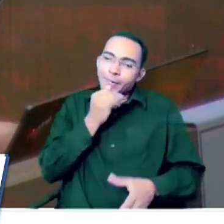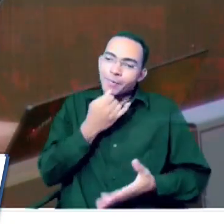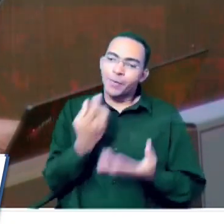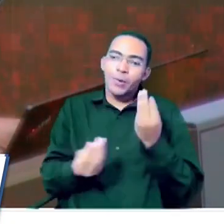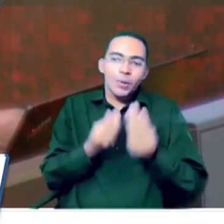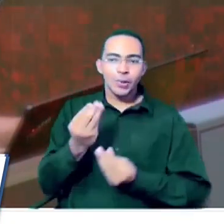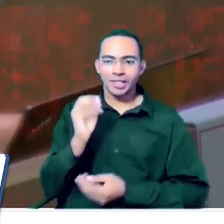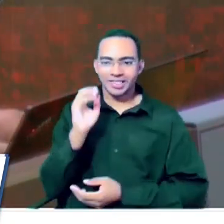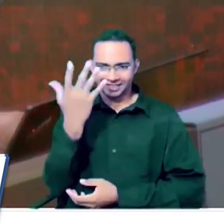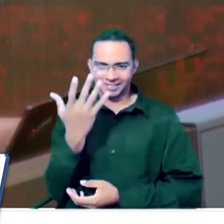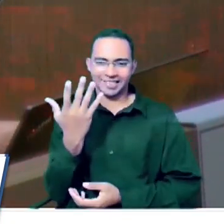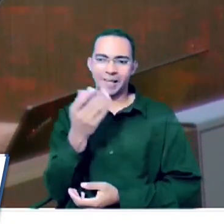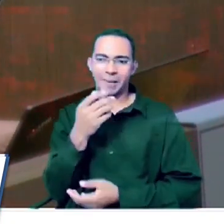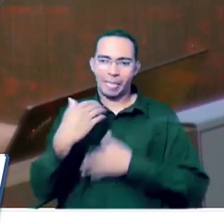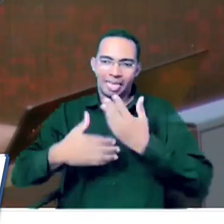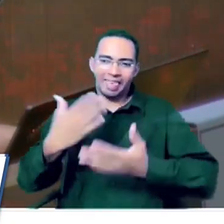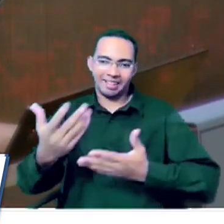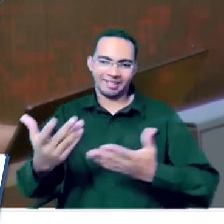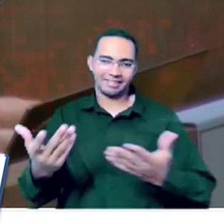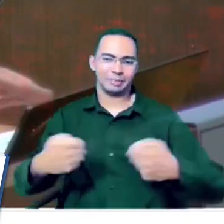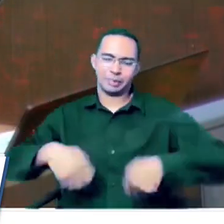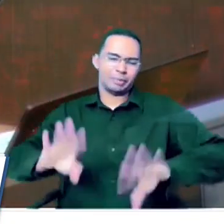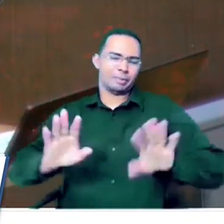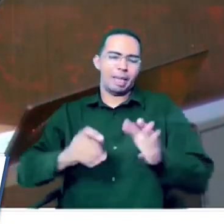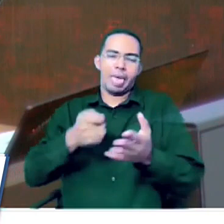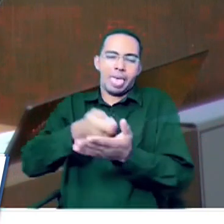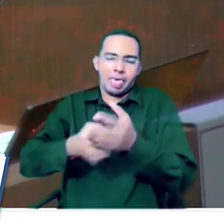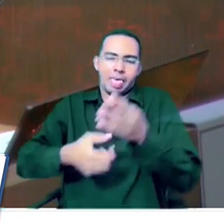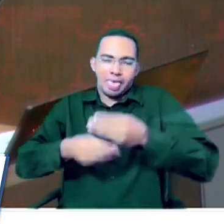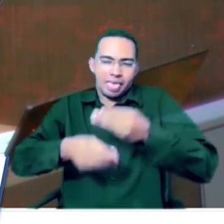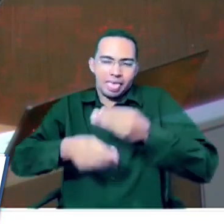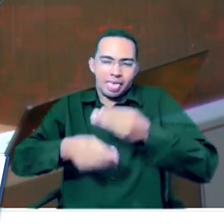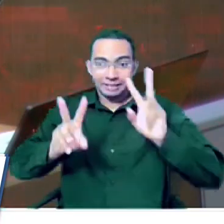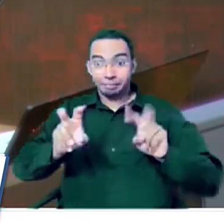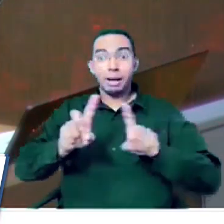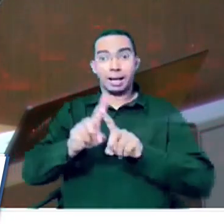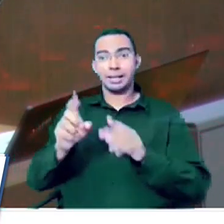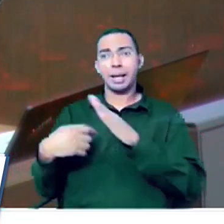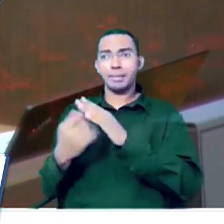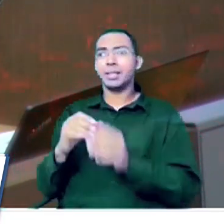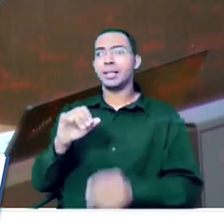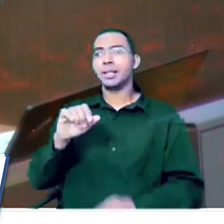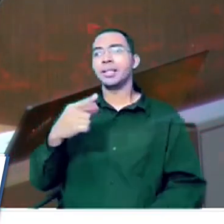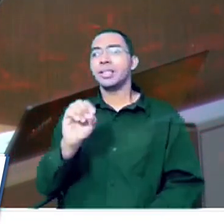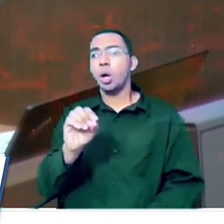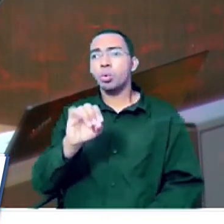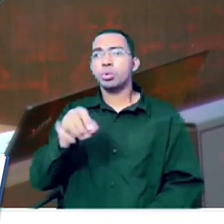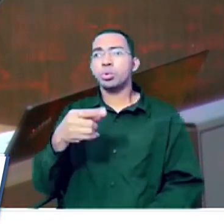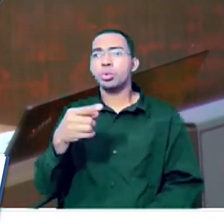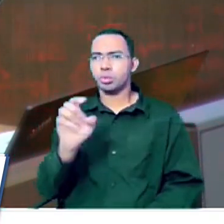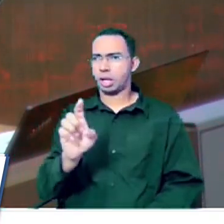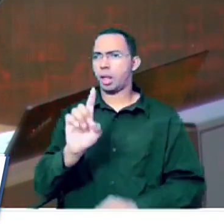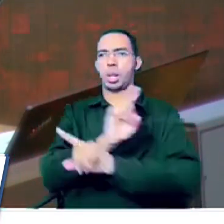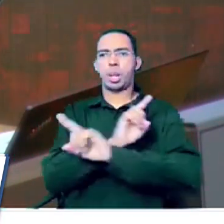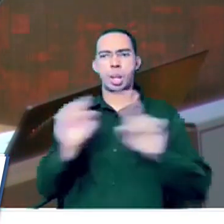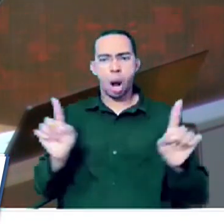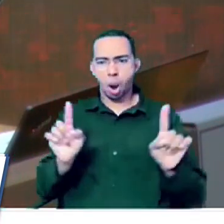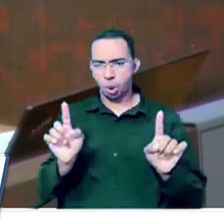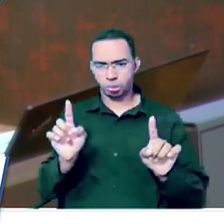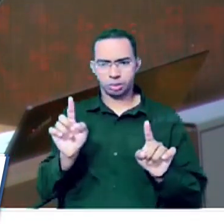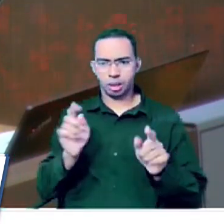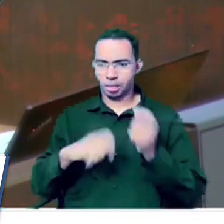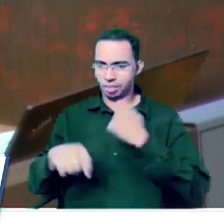está muito, né, não precisa nem comentar em relação... mas a imprensa José, não. Administração